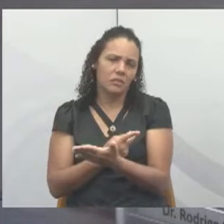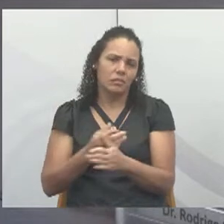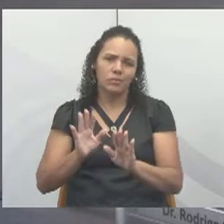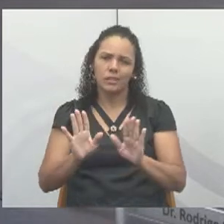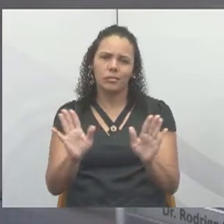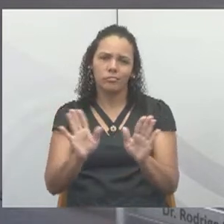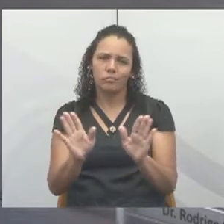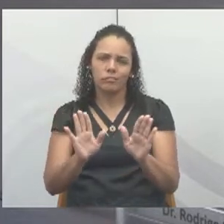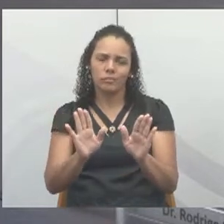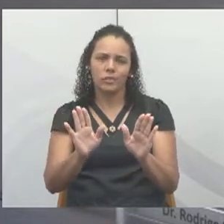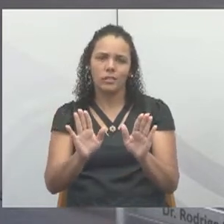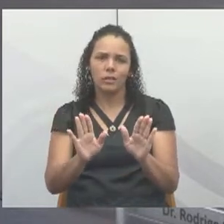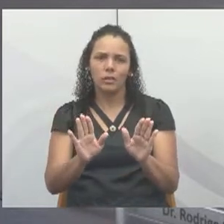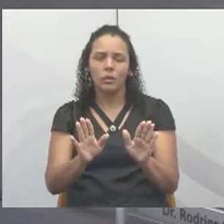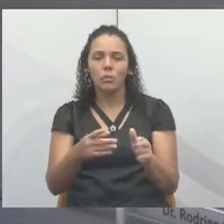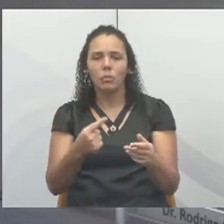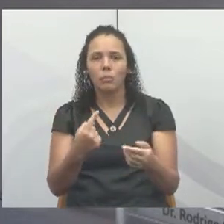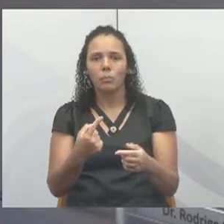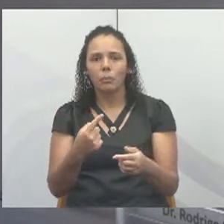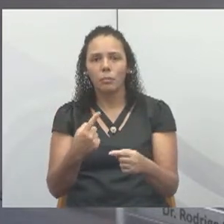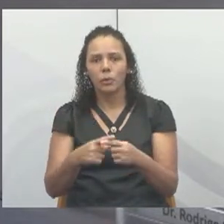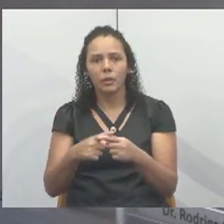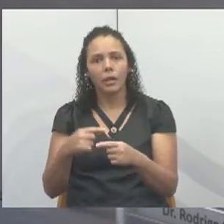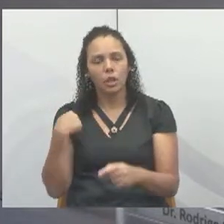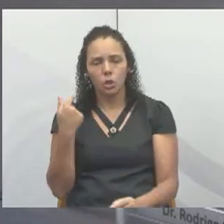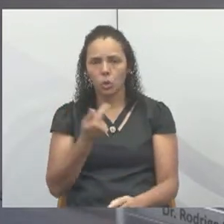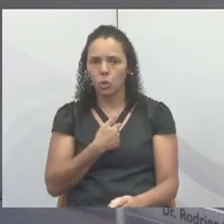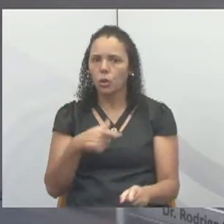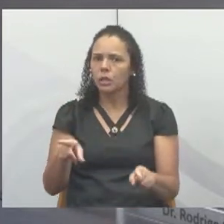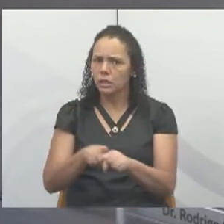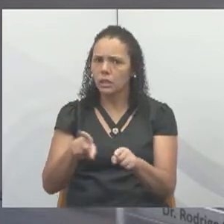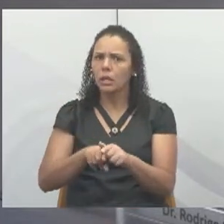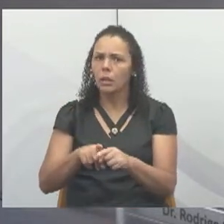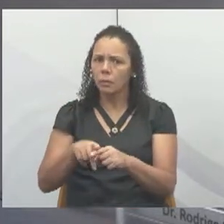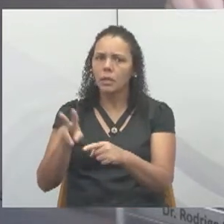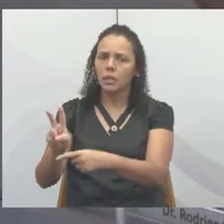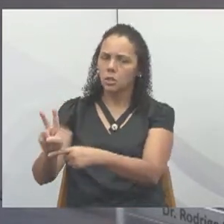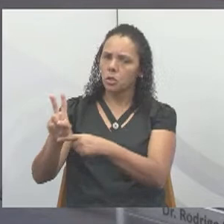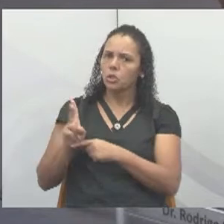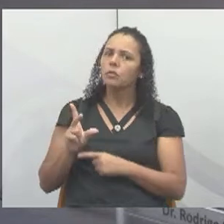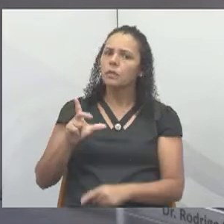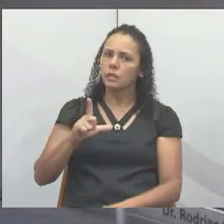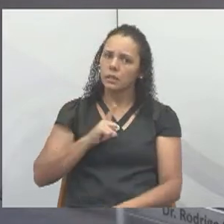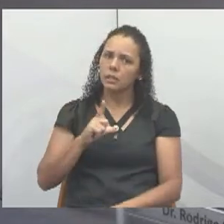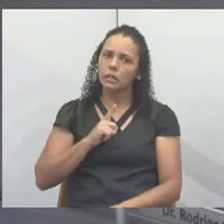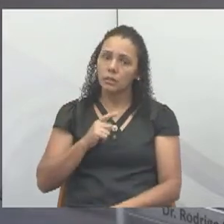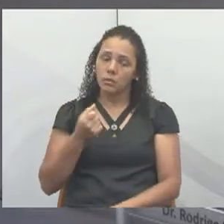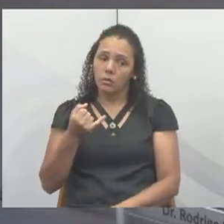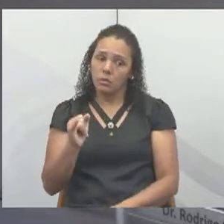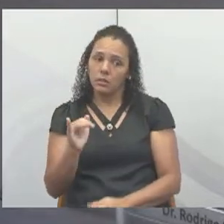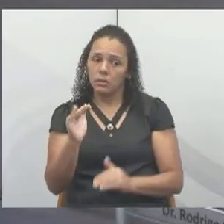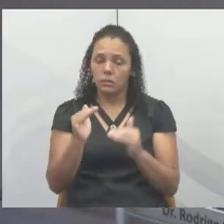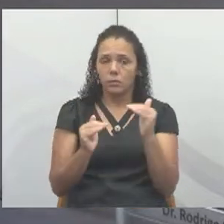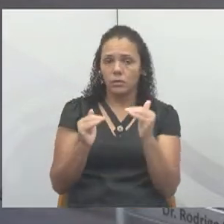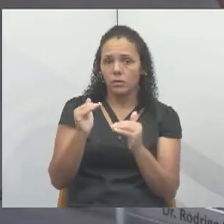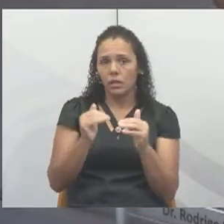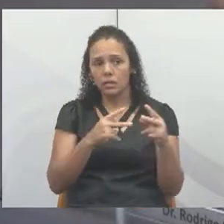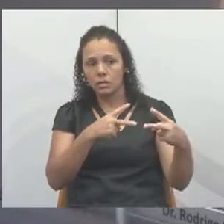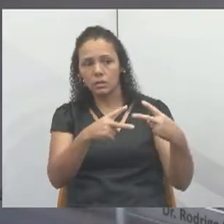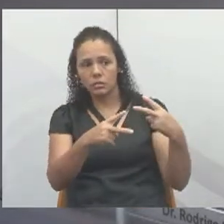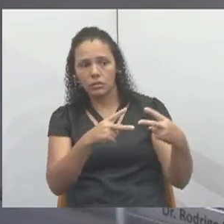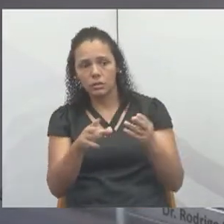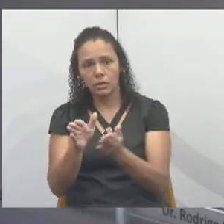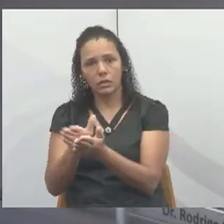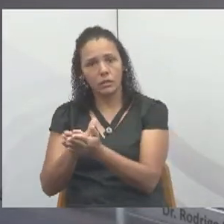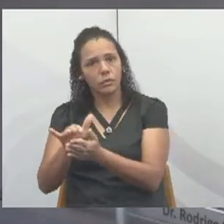nessa discussão, porque a dívida do Instituto aqui também ultrapassa aí a R$1 bilhão. Então, se a gente fizer a proporcionalidade de São José com